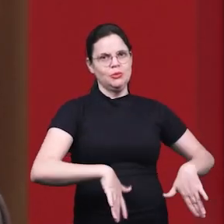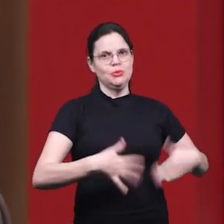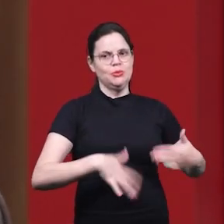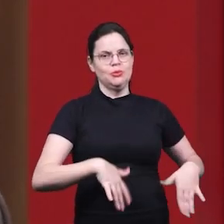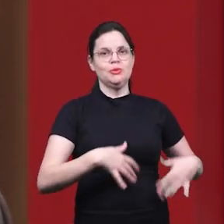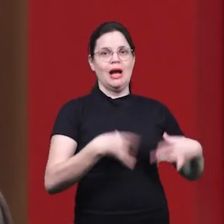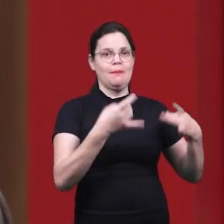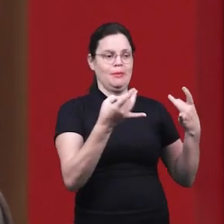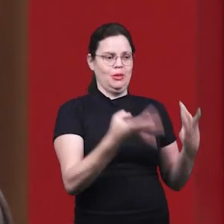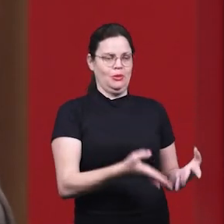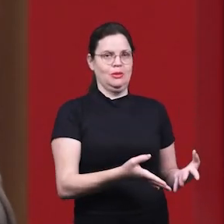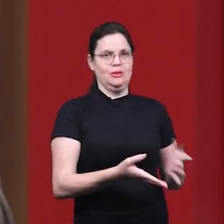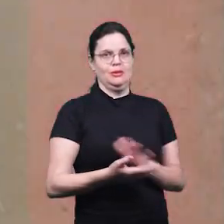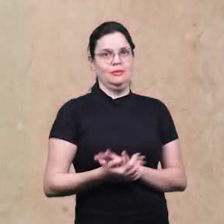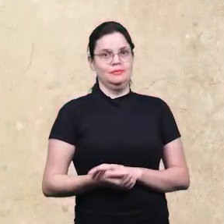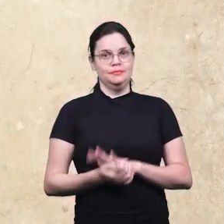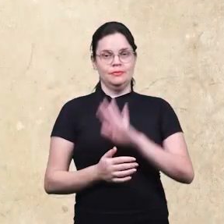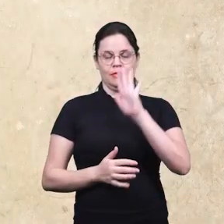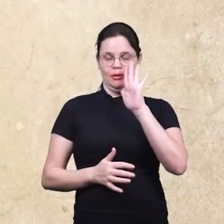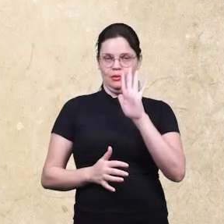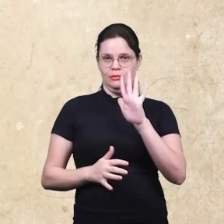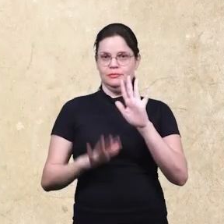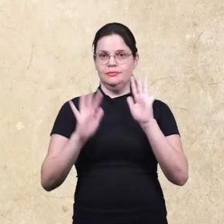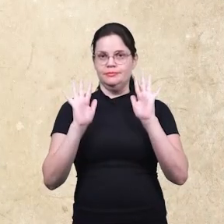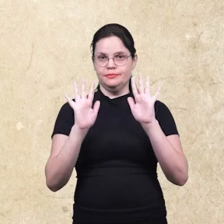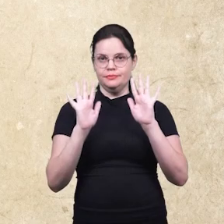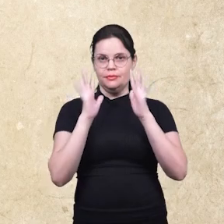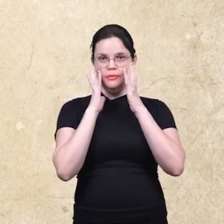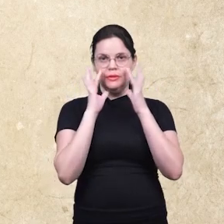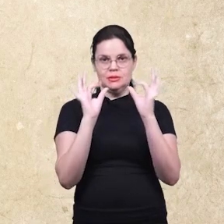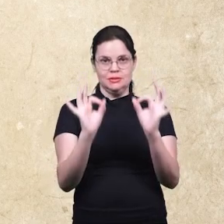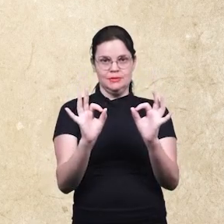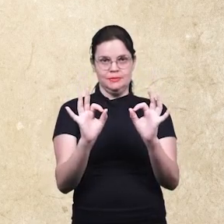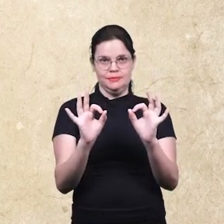Uma paradinha aqui. Olha só.